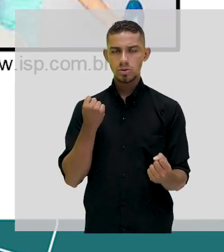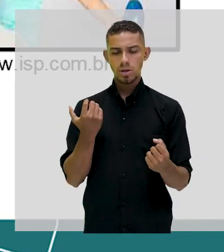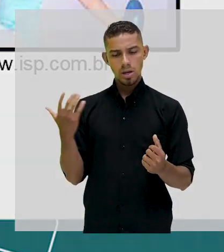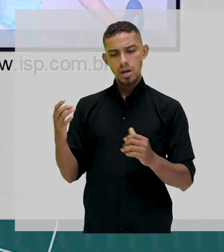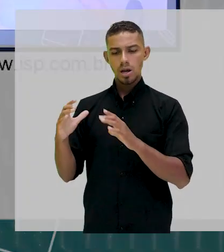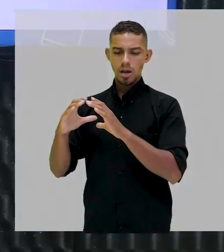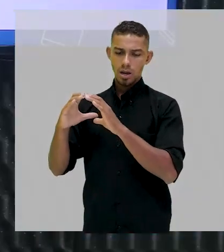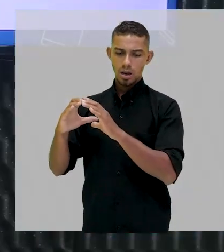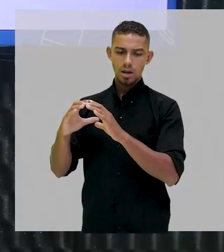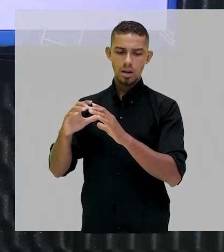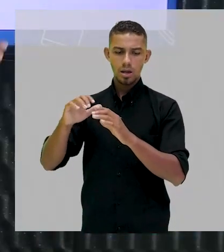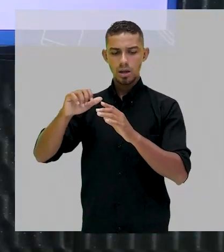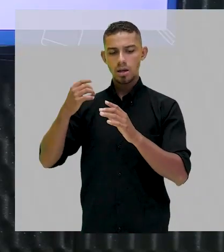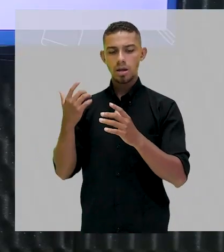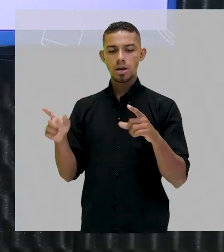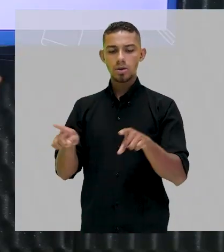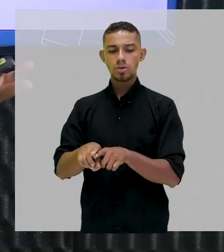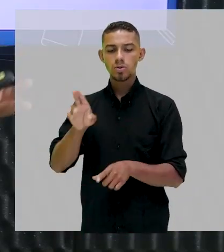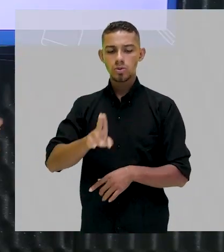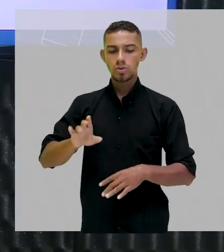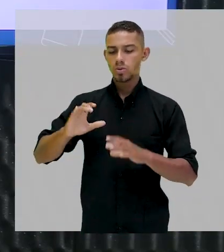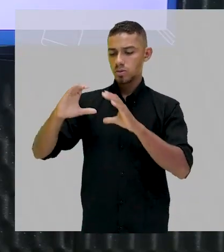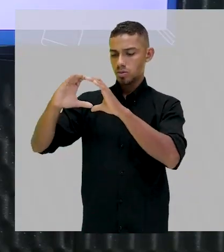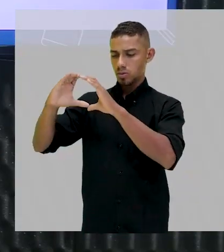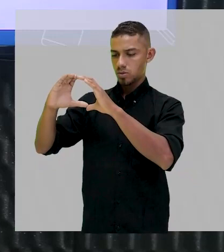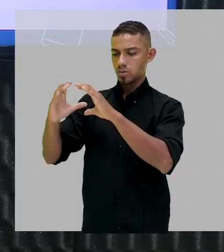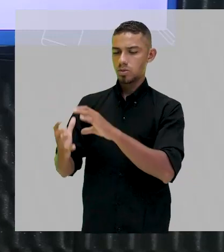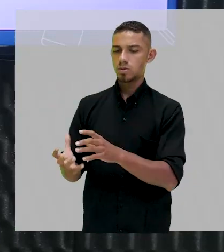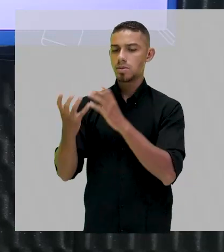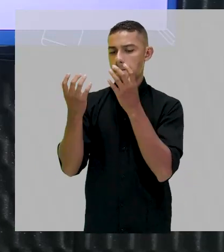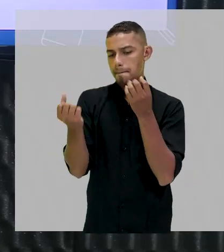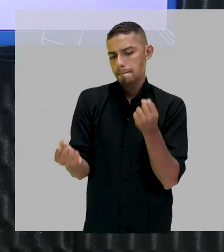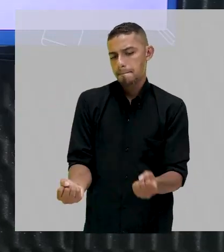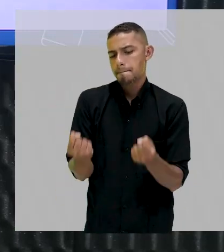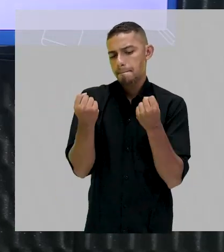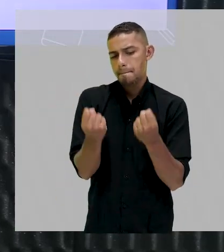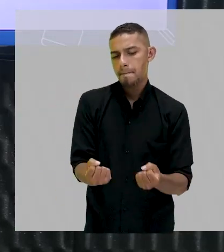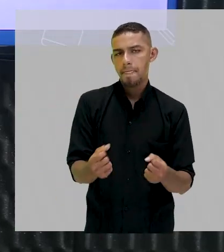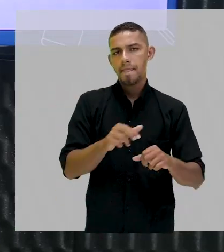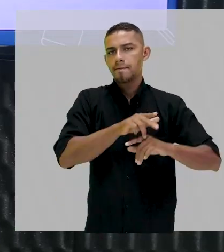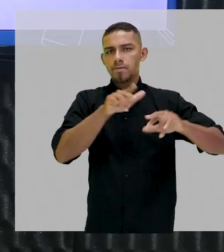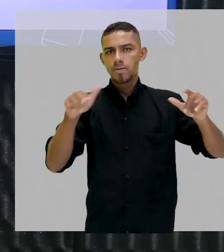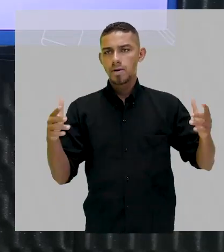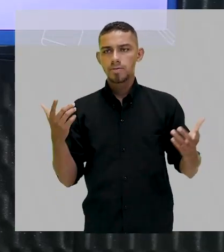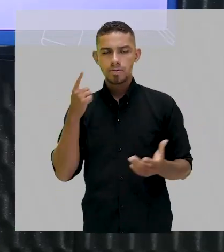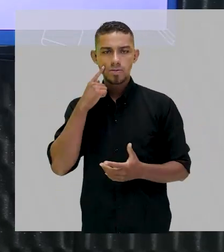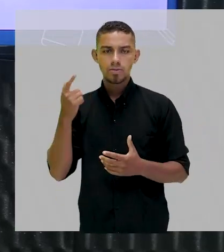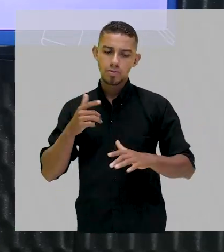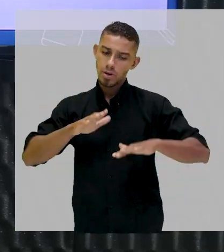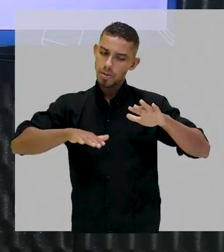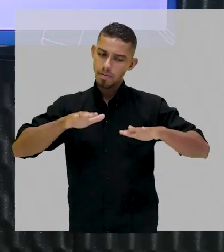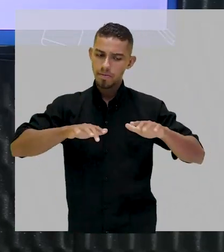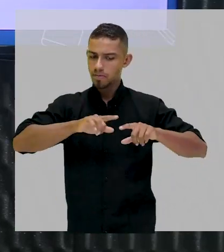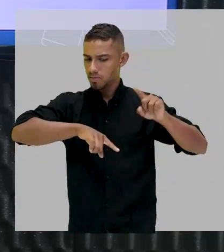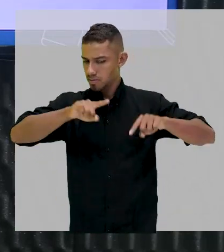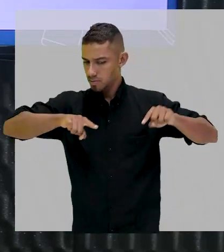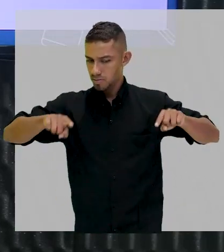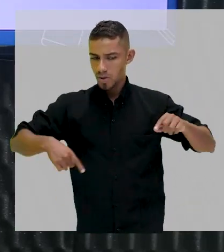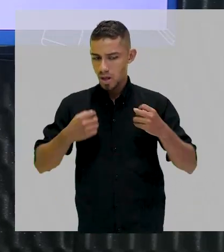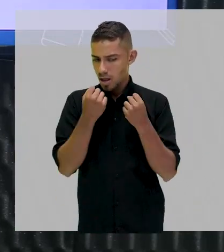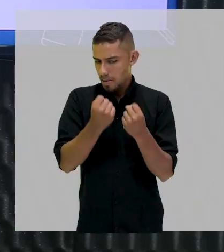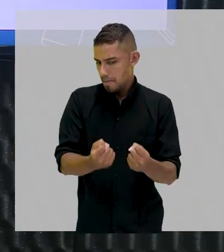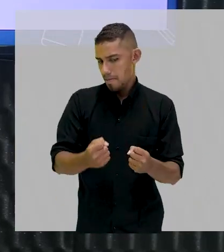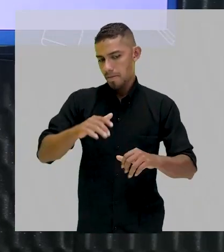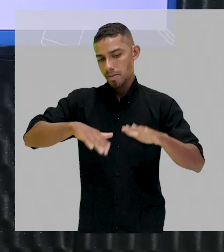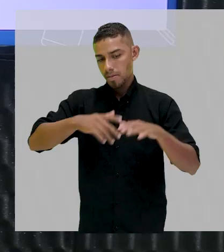Aqueles halteres, na verdade, eles utilizam umas bolas. Existem vários pesos dessas bolas. Varia o peso dessa bola de acordo